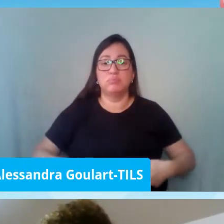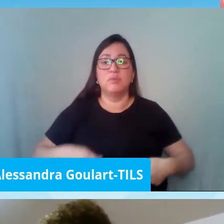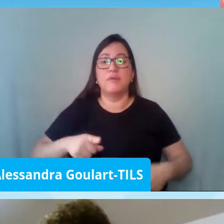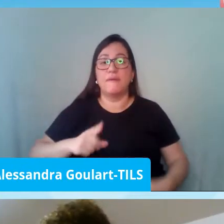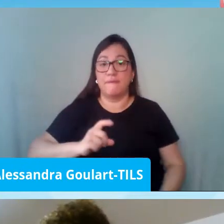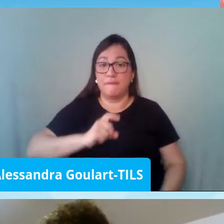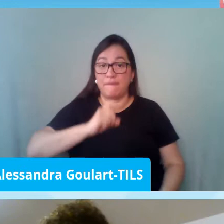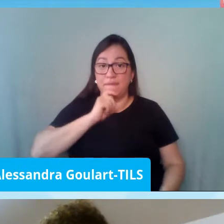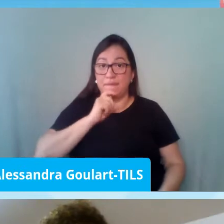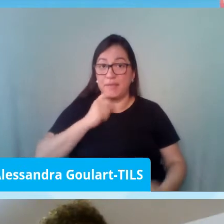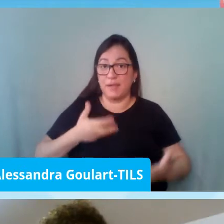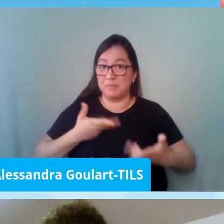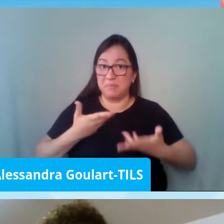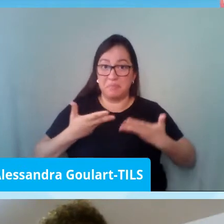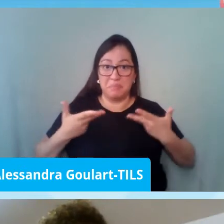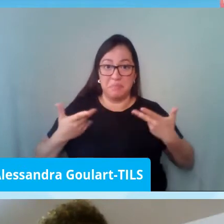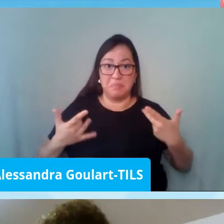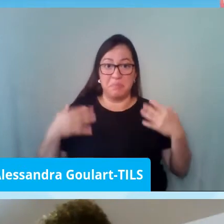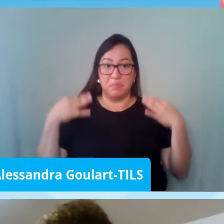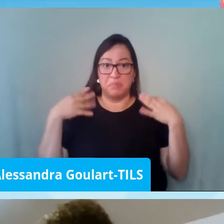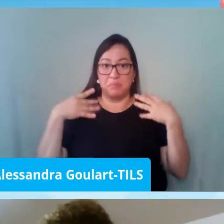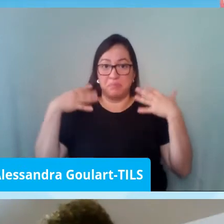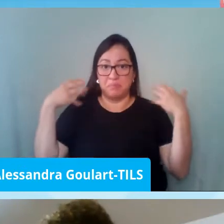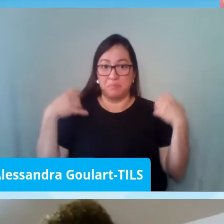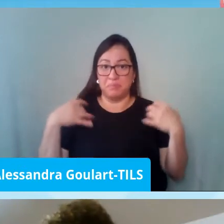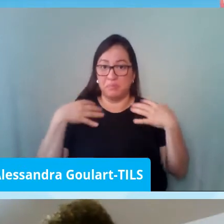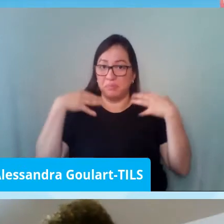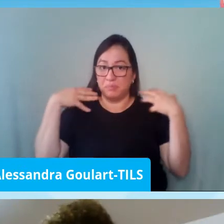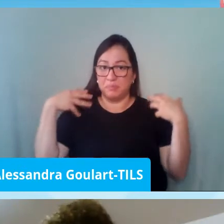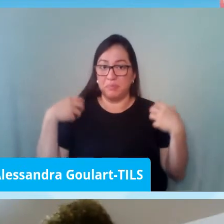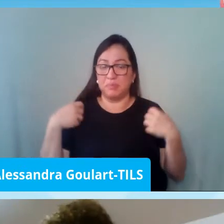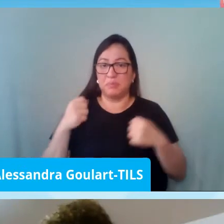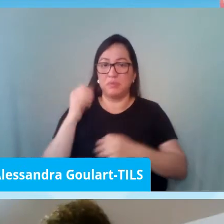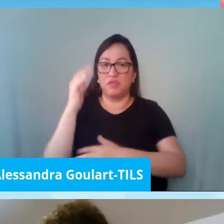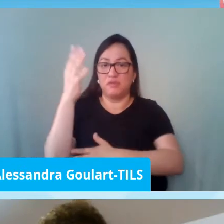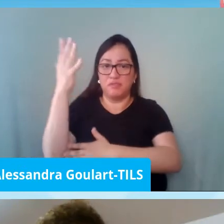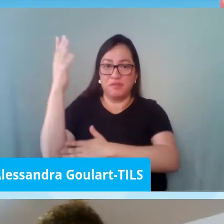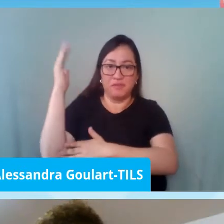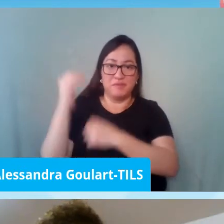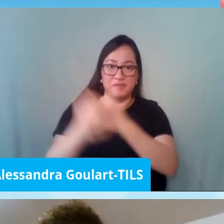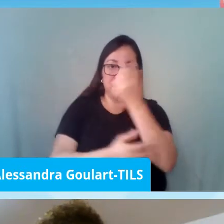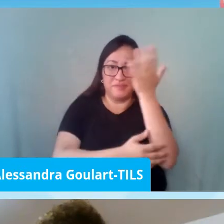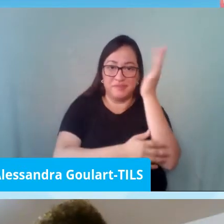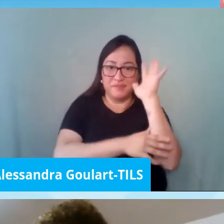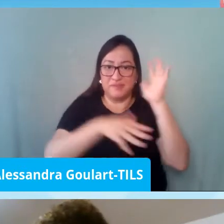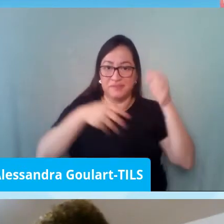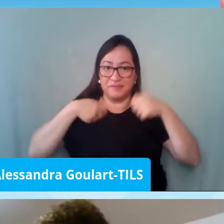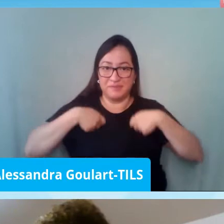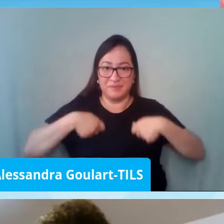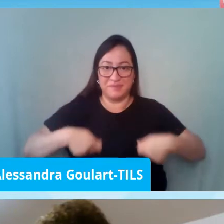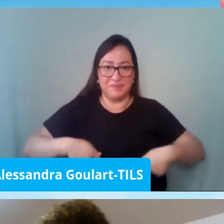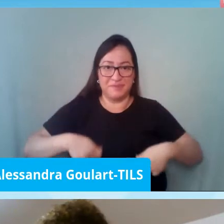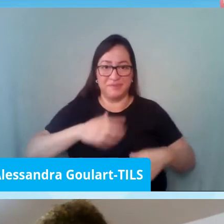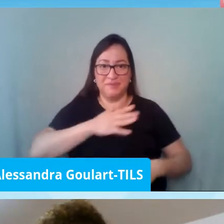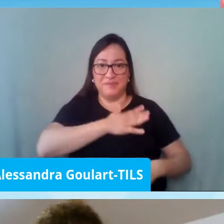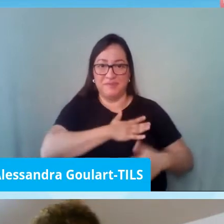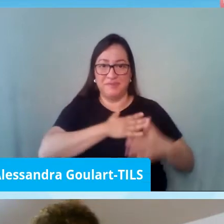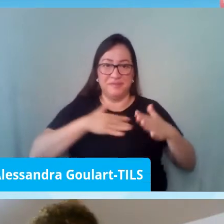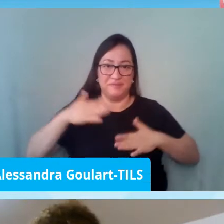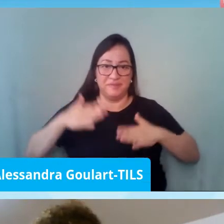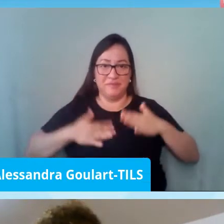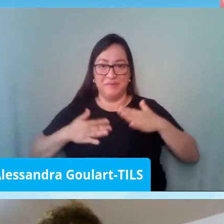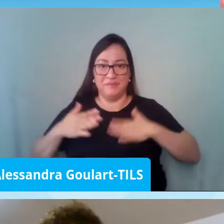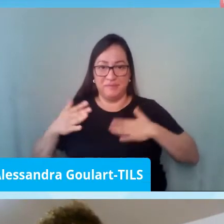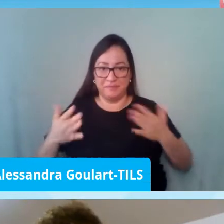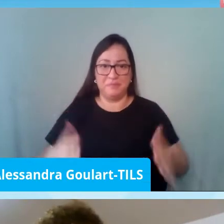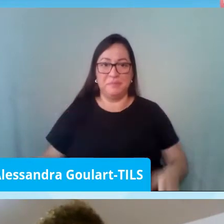bem alegre, com as mangas assim com estampa de palmeira, uma cor bem, bem alegre assim para um dia tão especial.